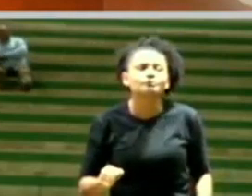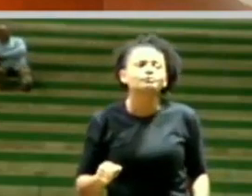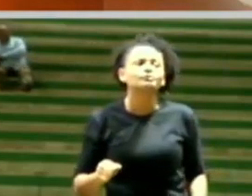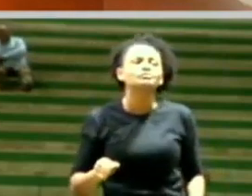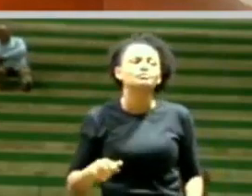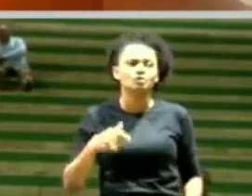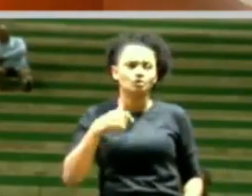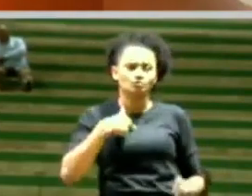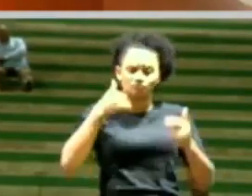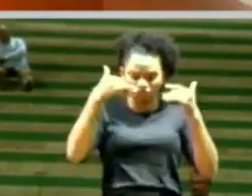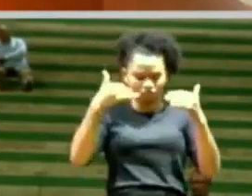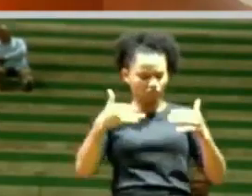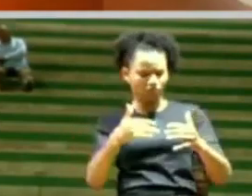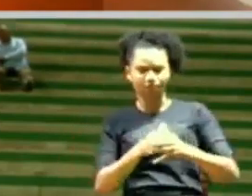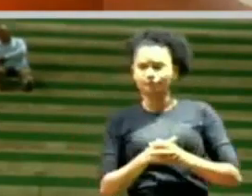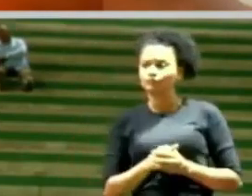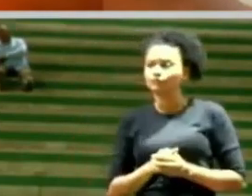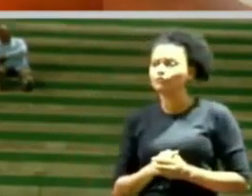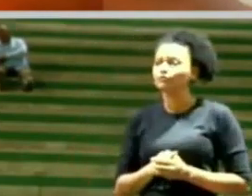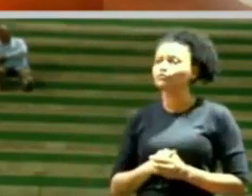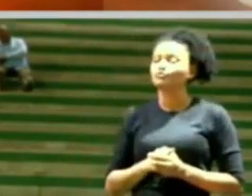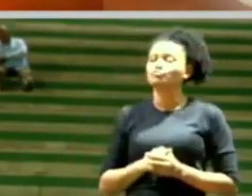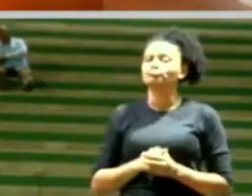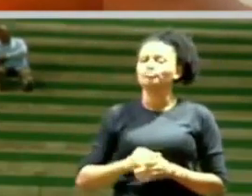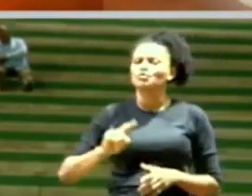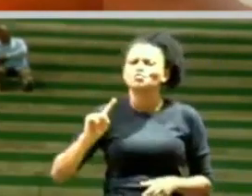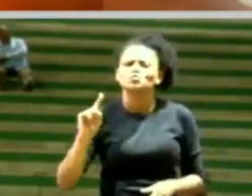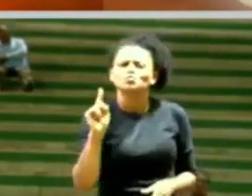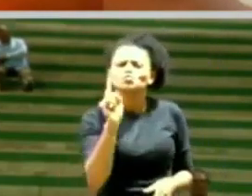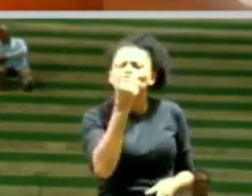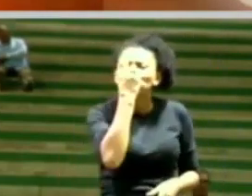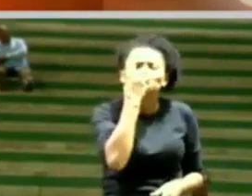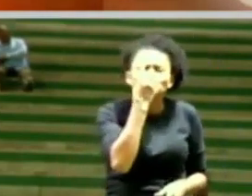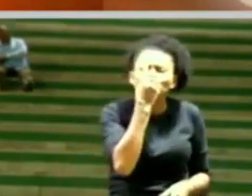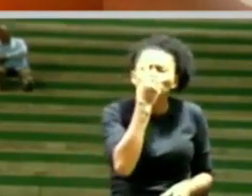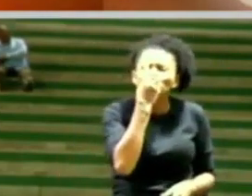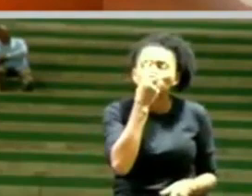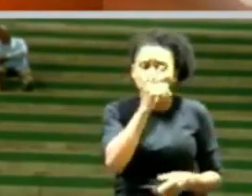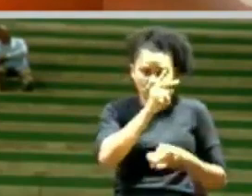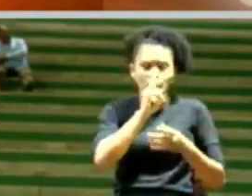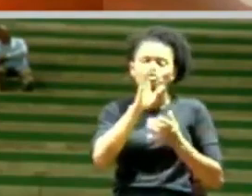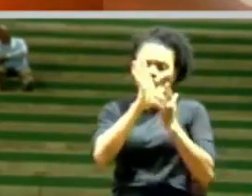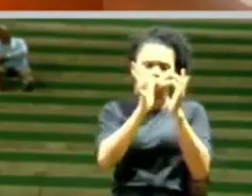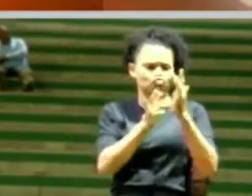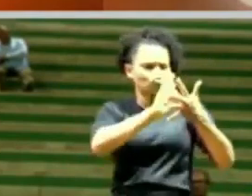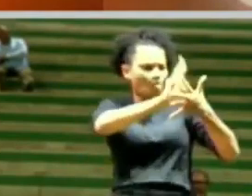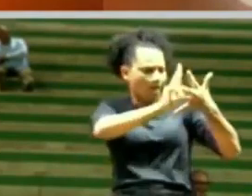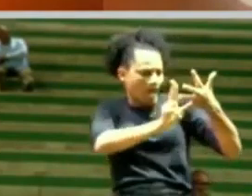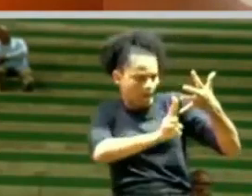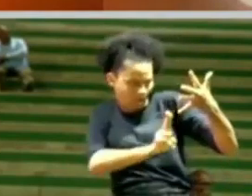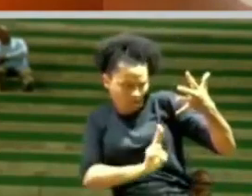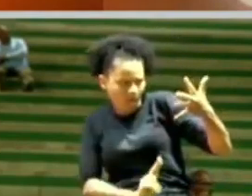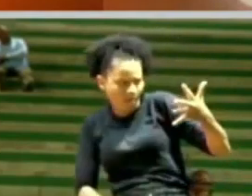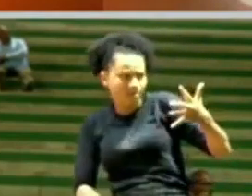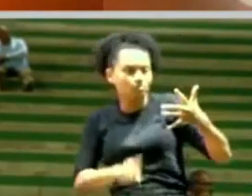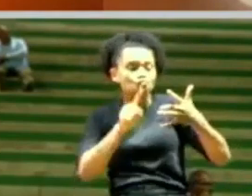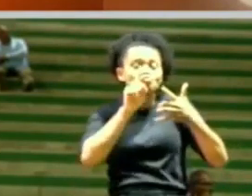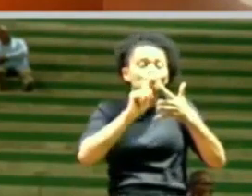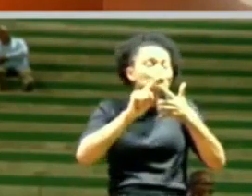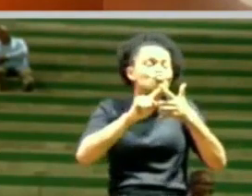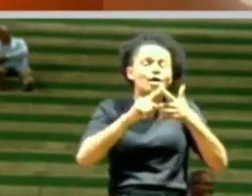eu vou dizer isso aqui. Um dos nomes de Jesus, um dos nomes, é Pai